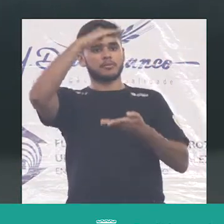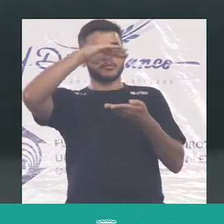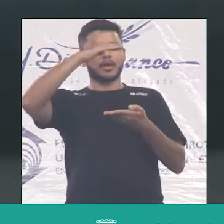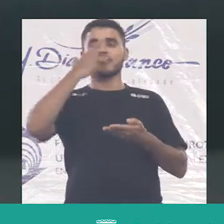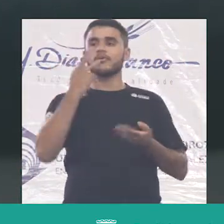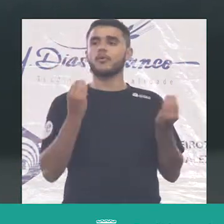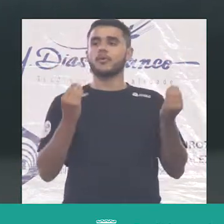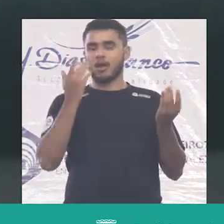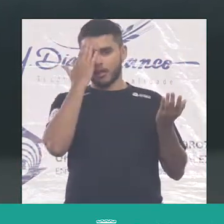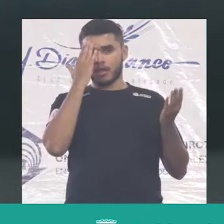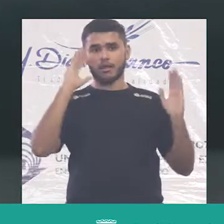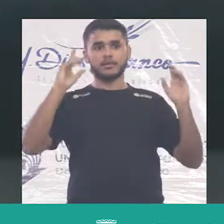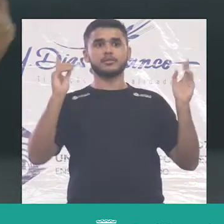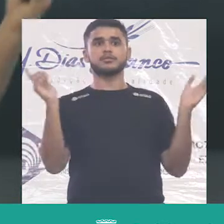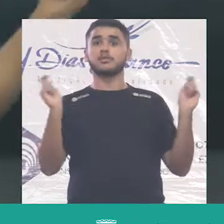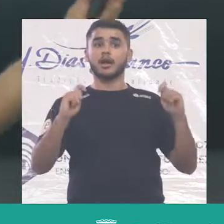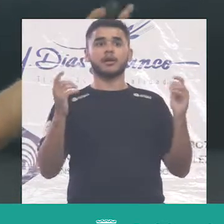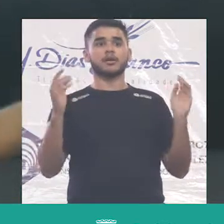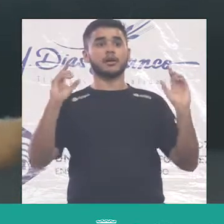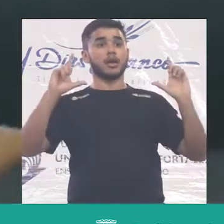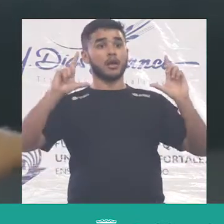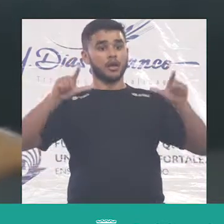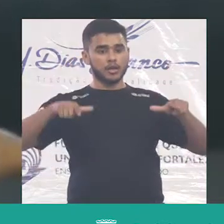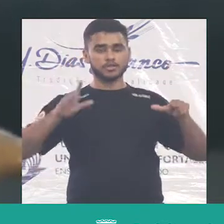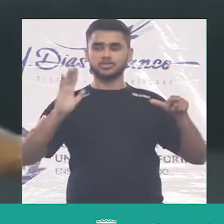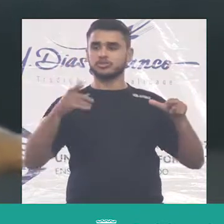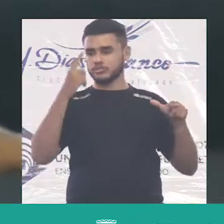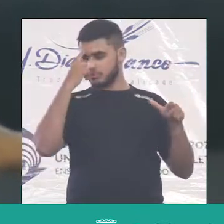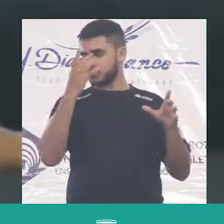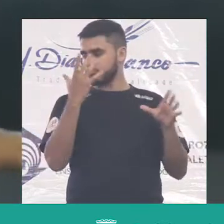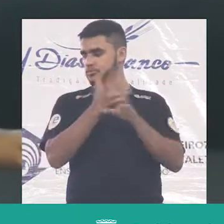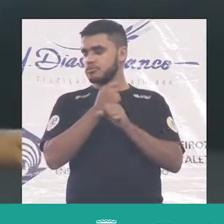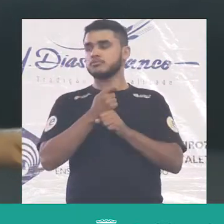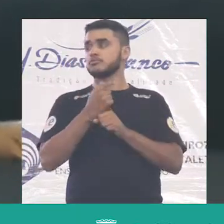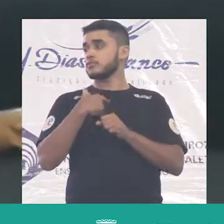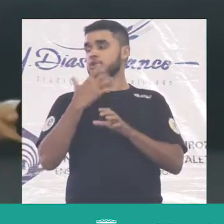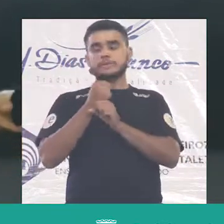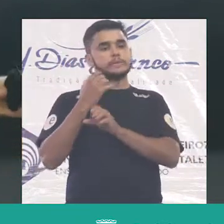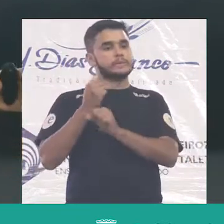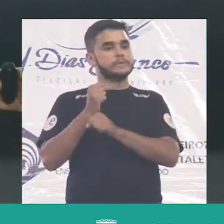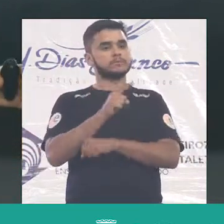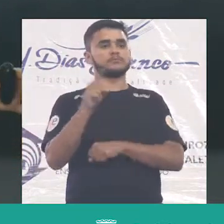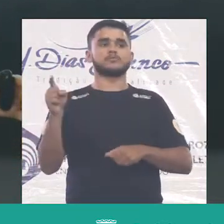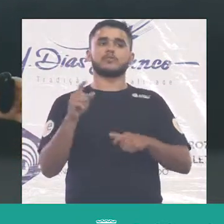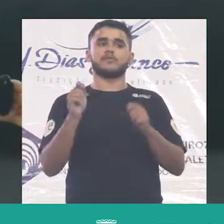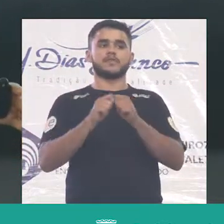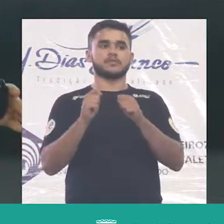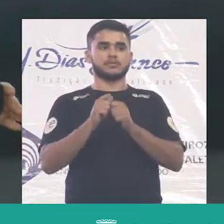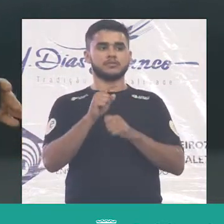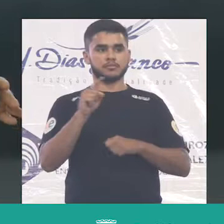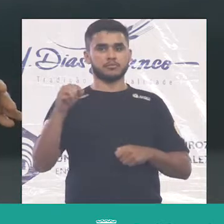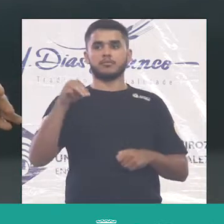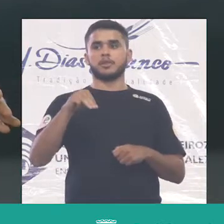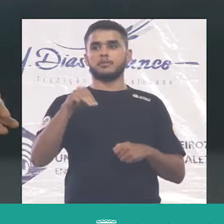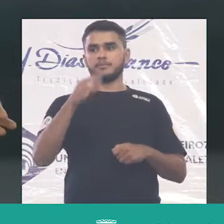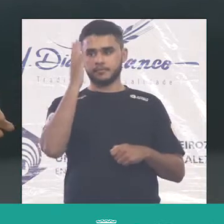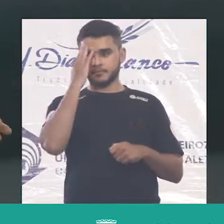A competência geométrica foi desenvolvida lá atrás, agora é só uma parte algébrica da questão. Está tranquilo aí?